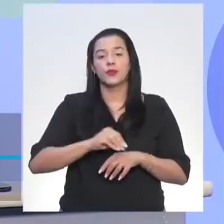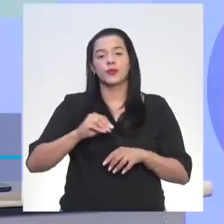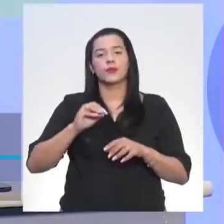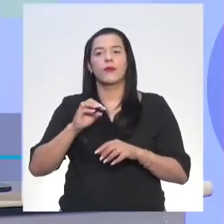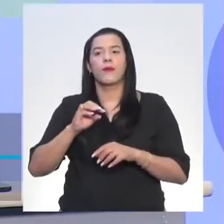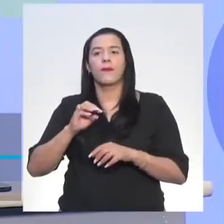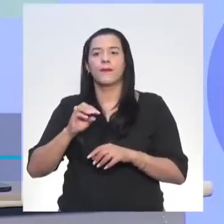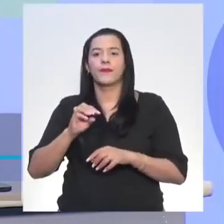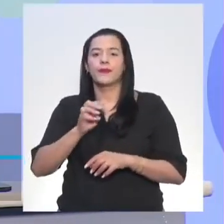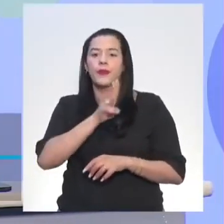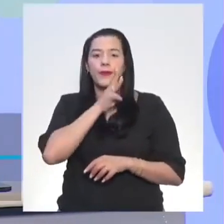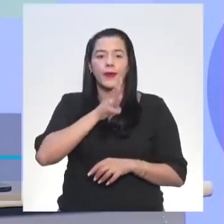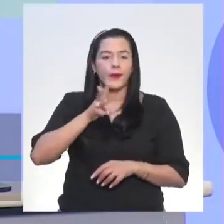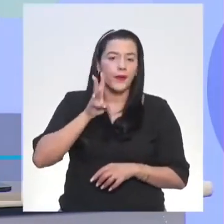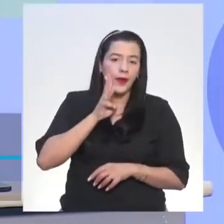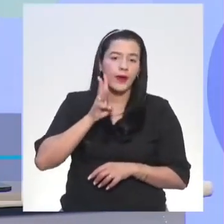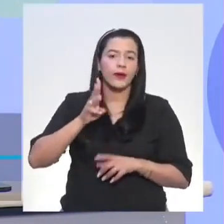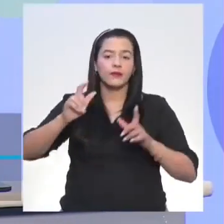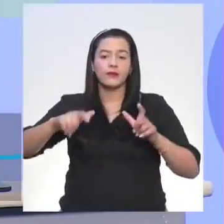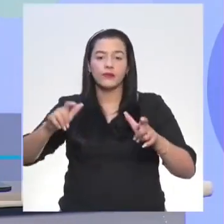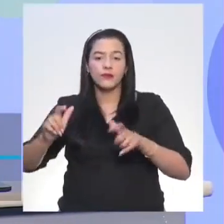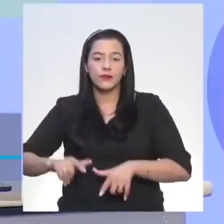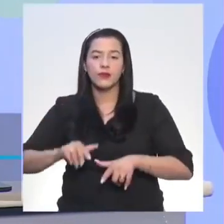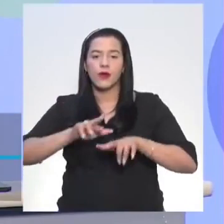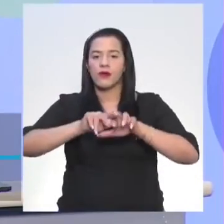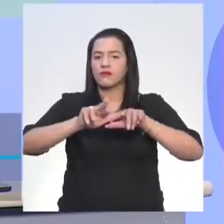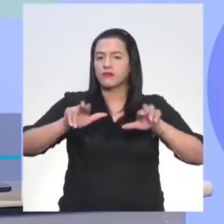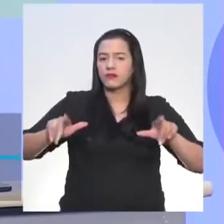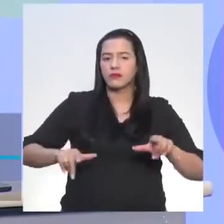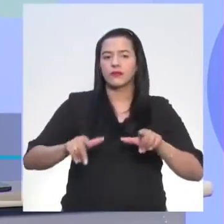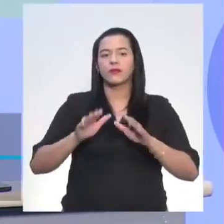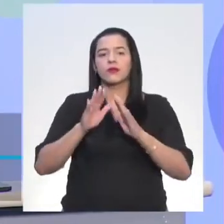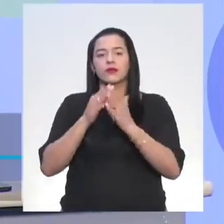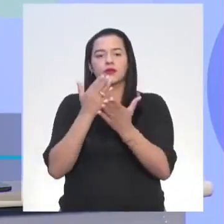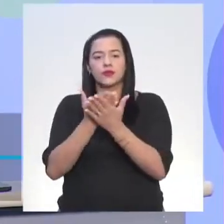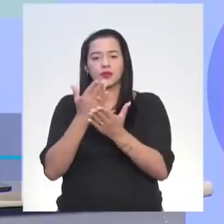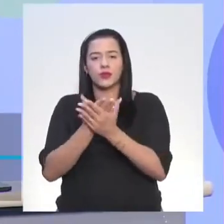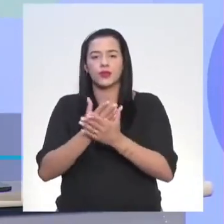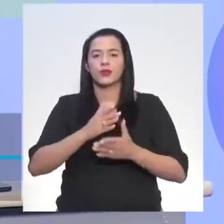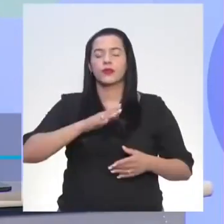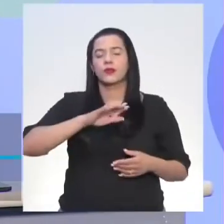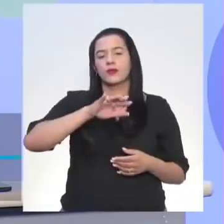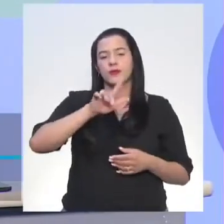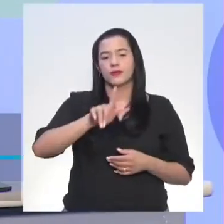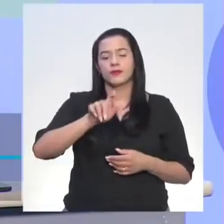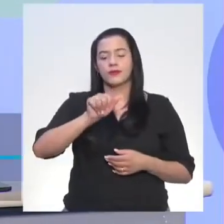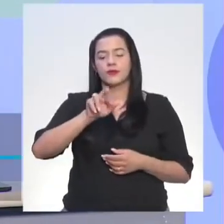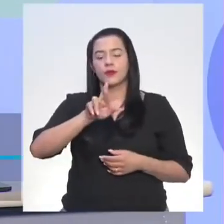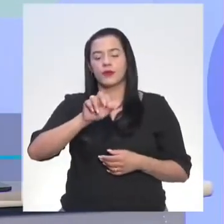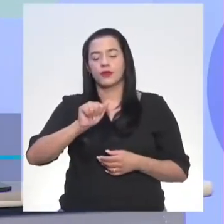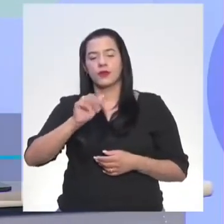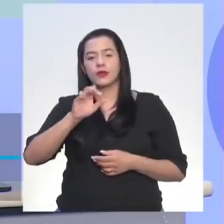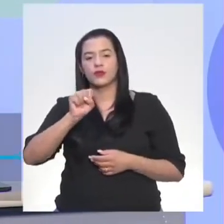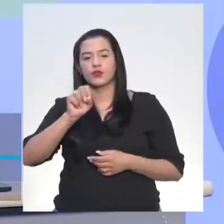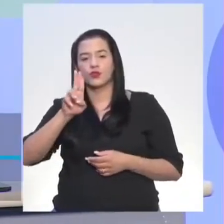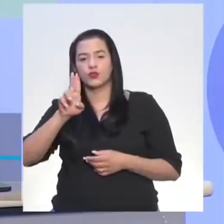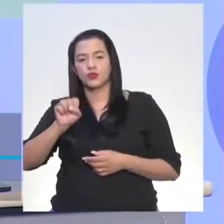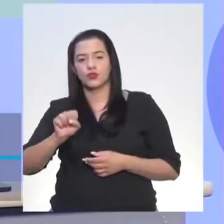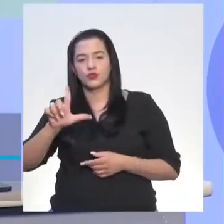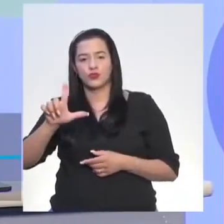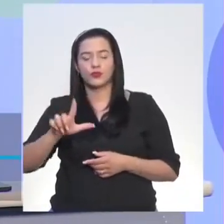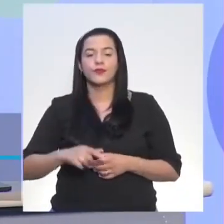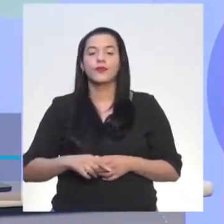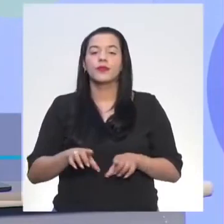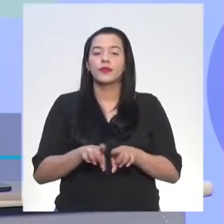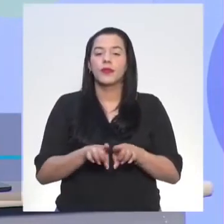Mauá, a Escola José Conte de Iguaraçu, tem 2 alunas também aqui, a Raíssa